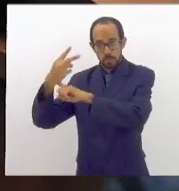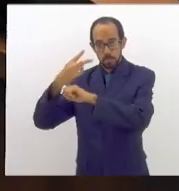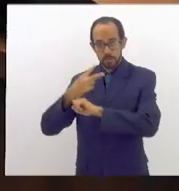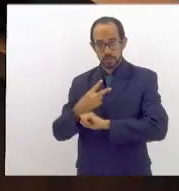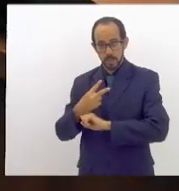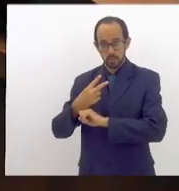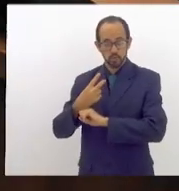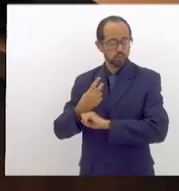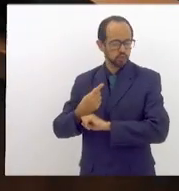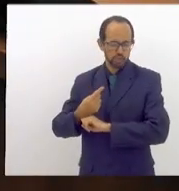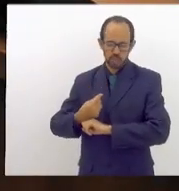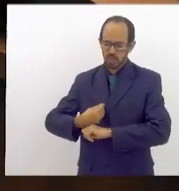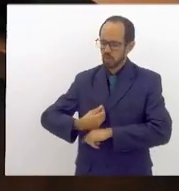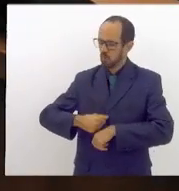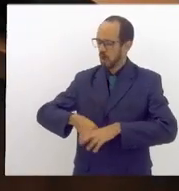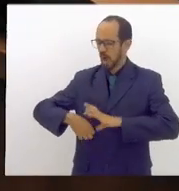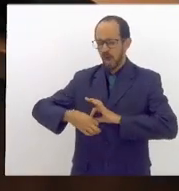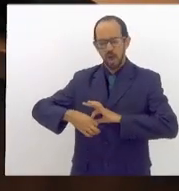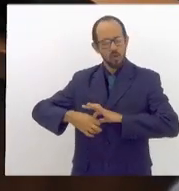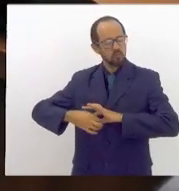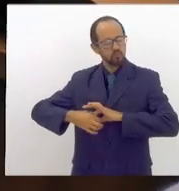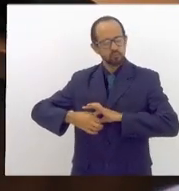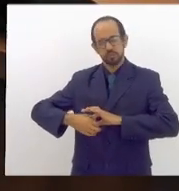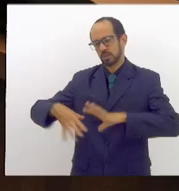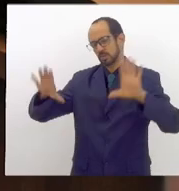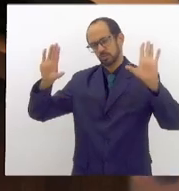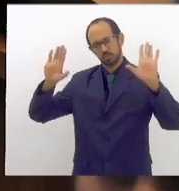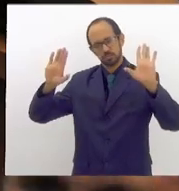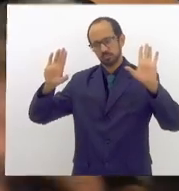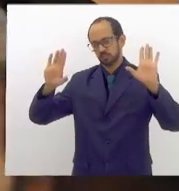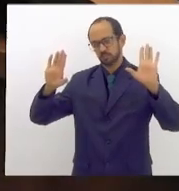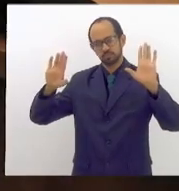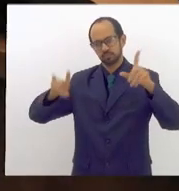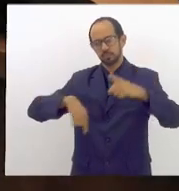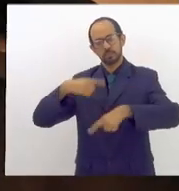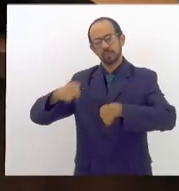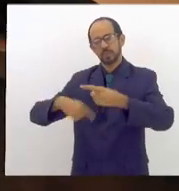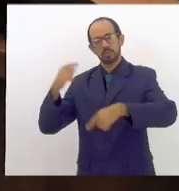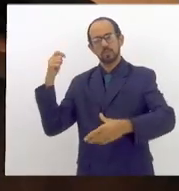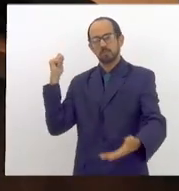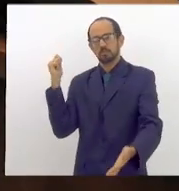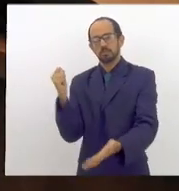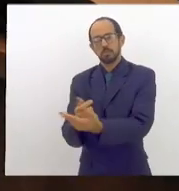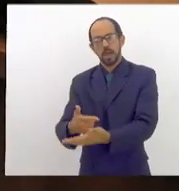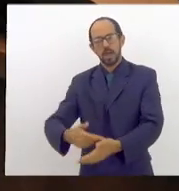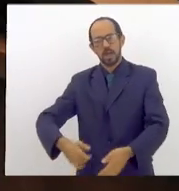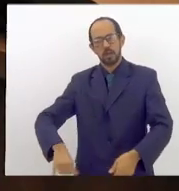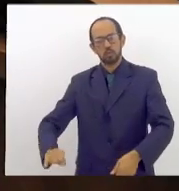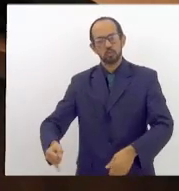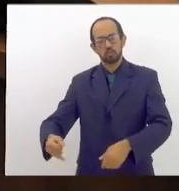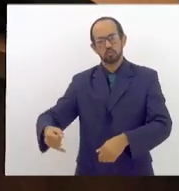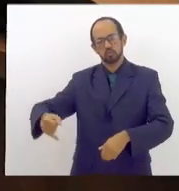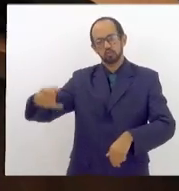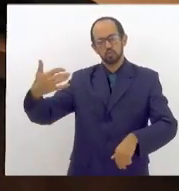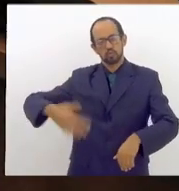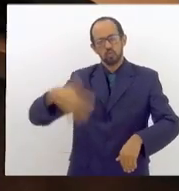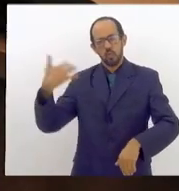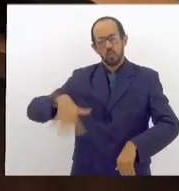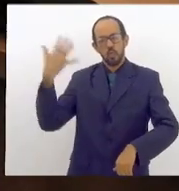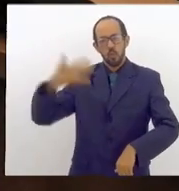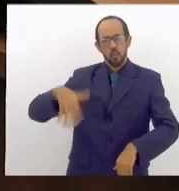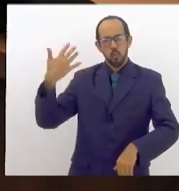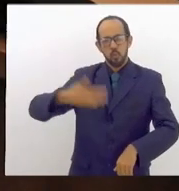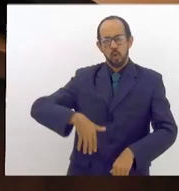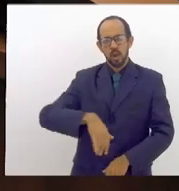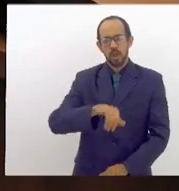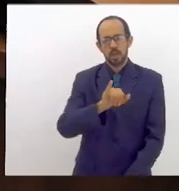a rodo para depois pagar com juros esfoliativos e